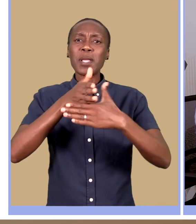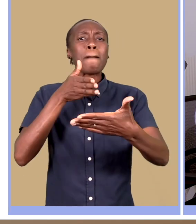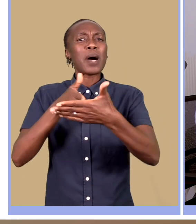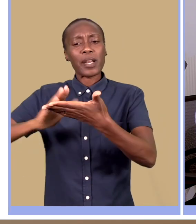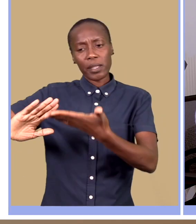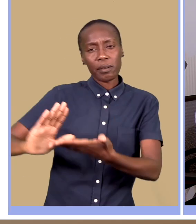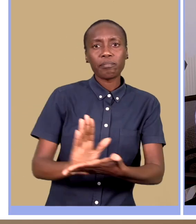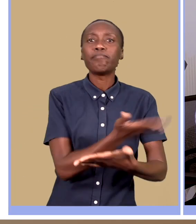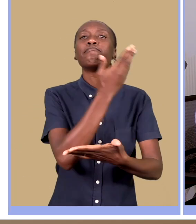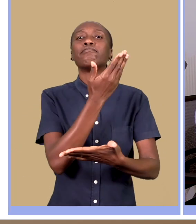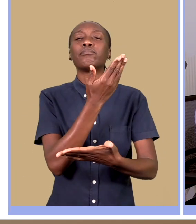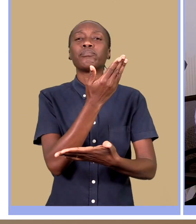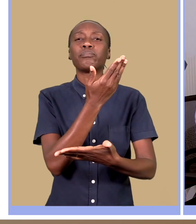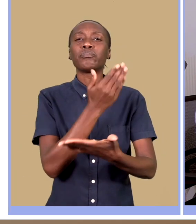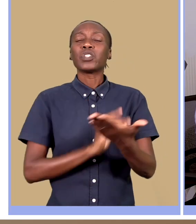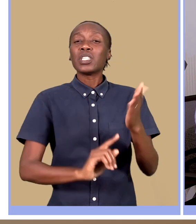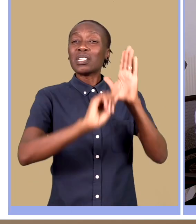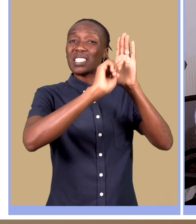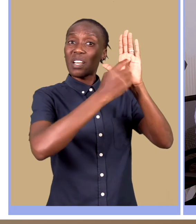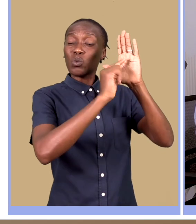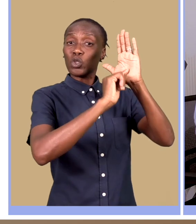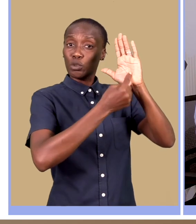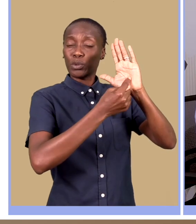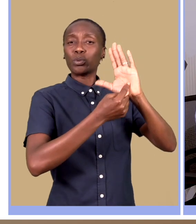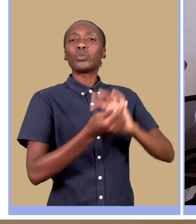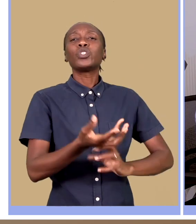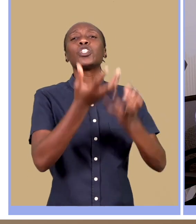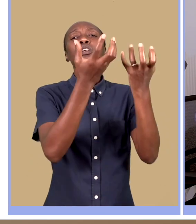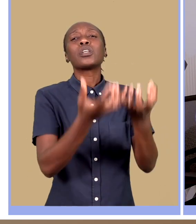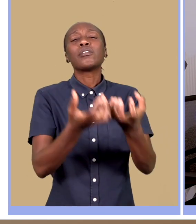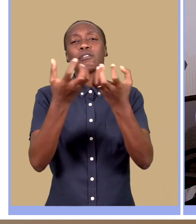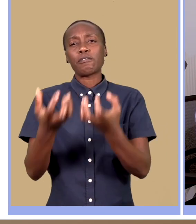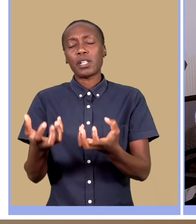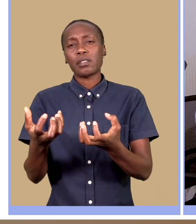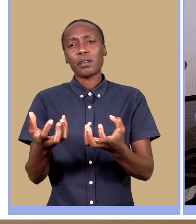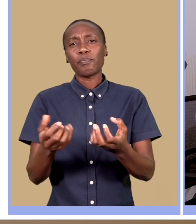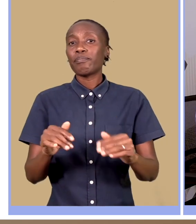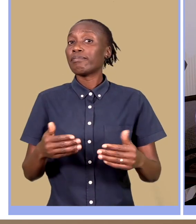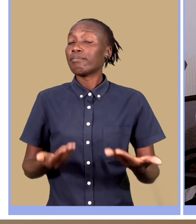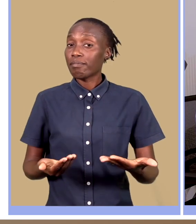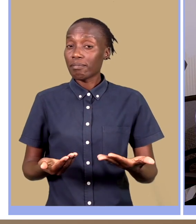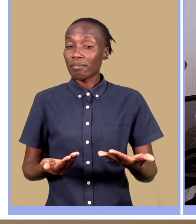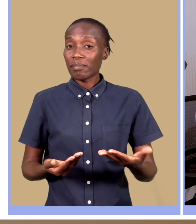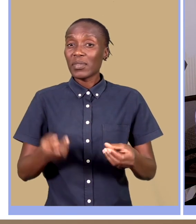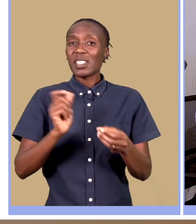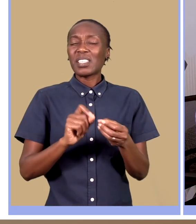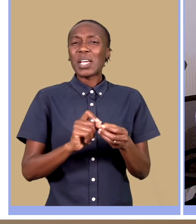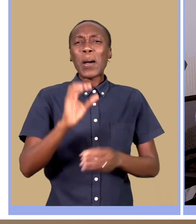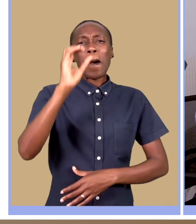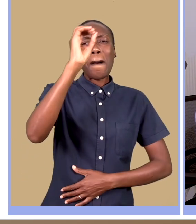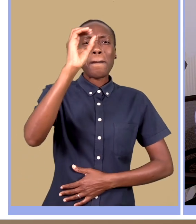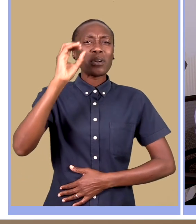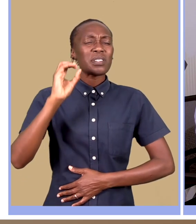moçambicana. E essa componente também é uma componente que está em falta. Que está em falta é muito parca